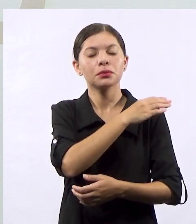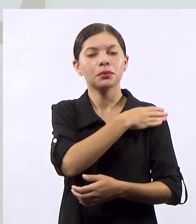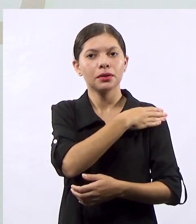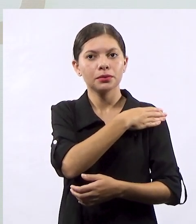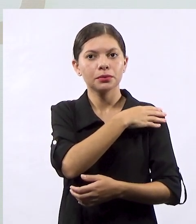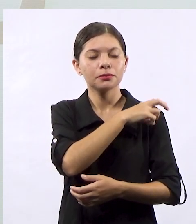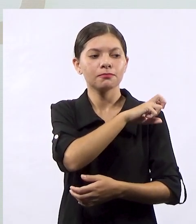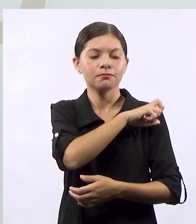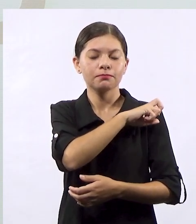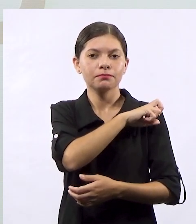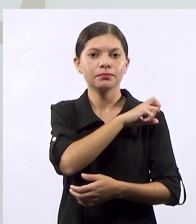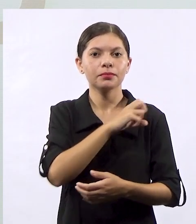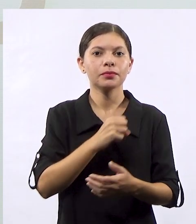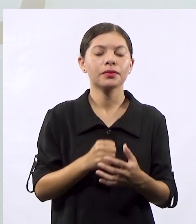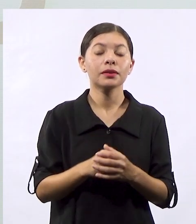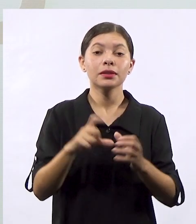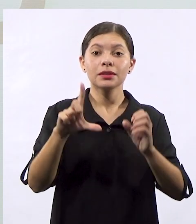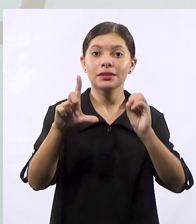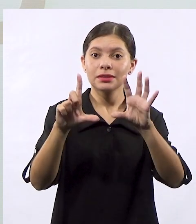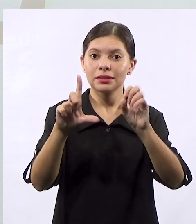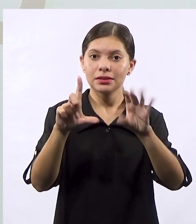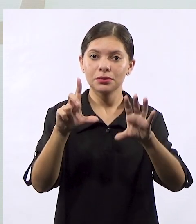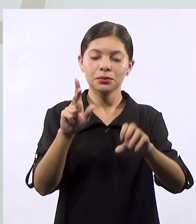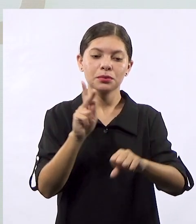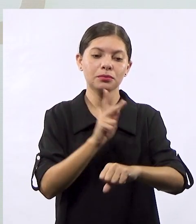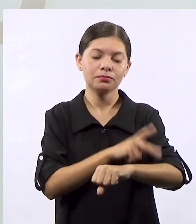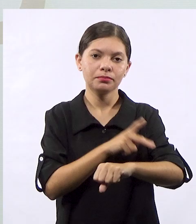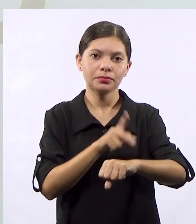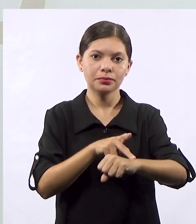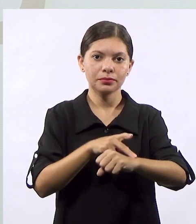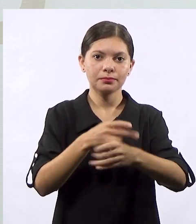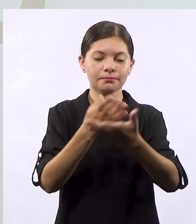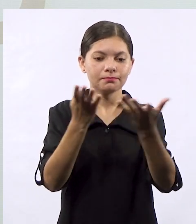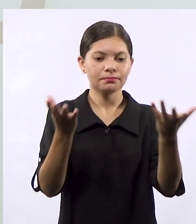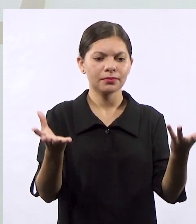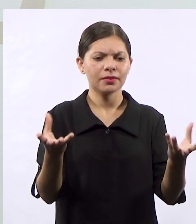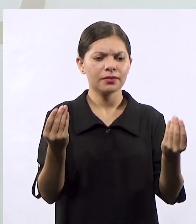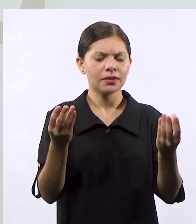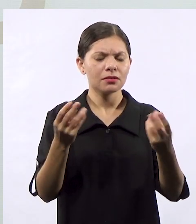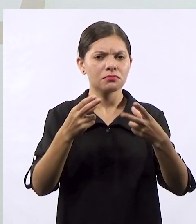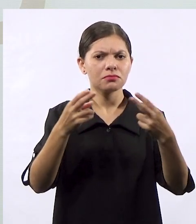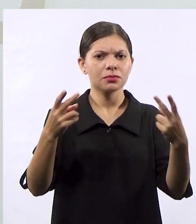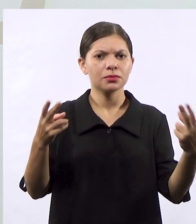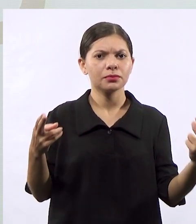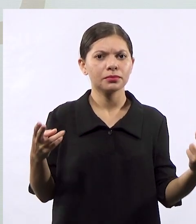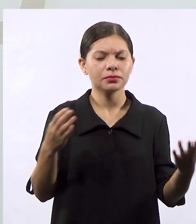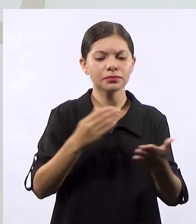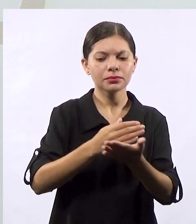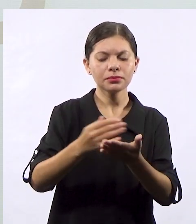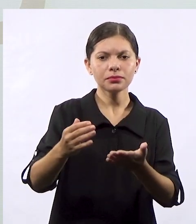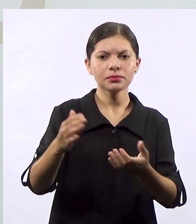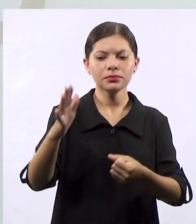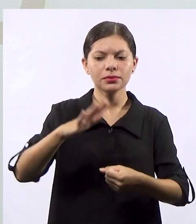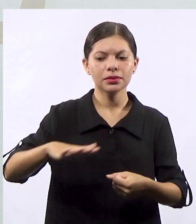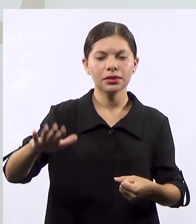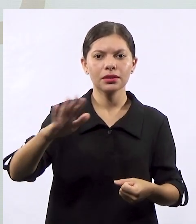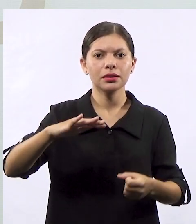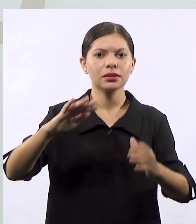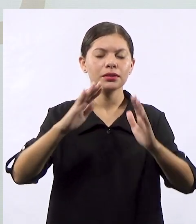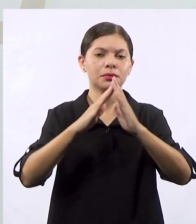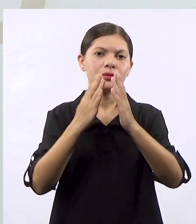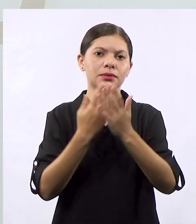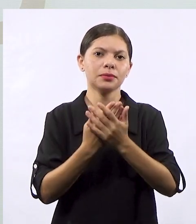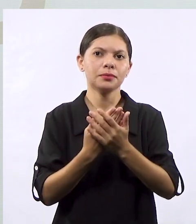3º, 4º e 5º ano. Mas a licenciatura em pedagogia te dá a amplitude de atuar em toda a área